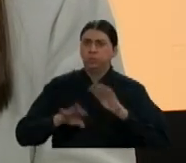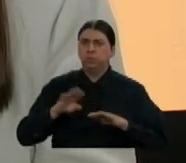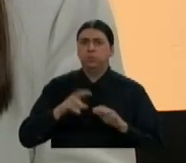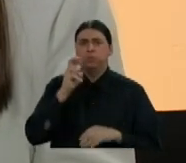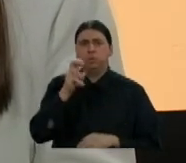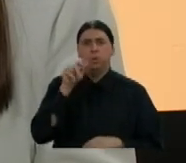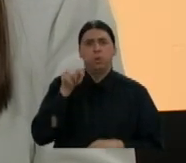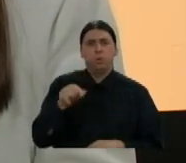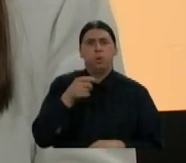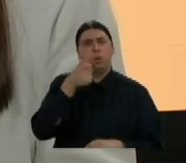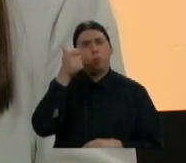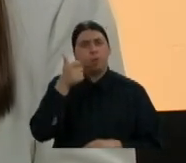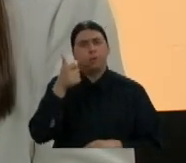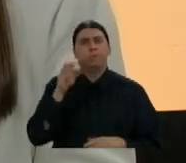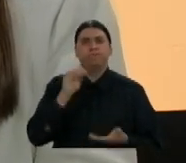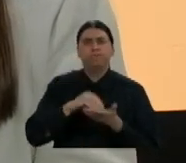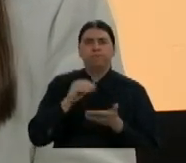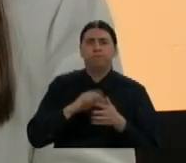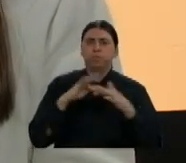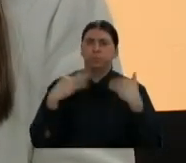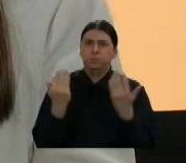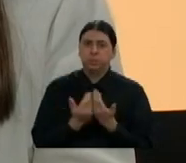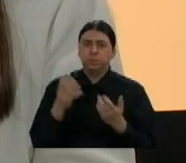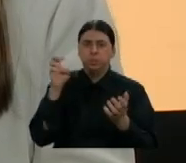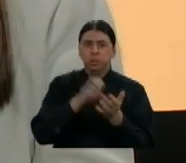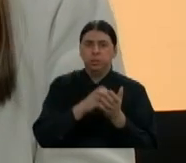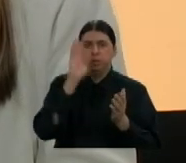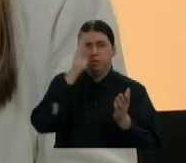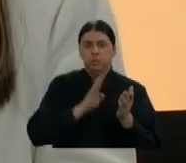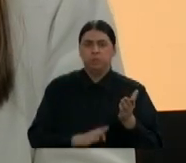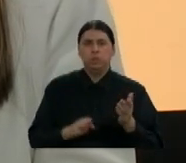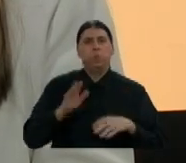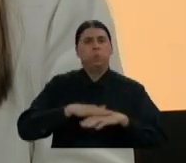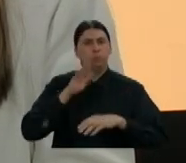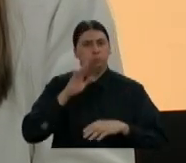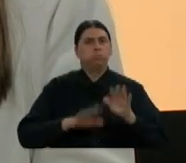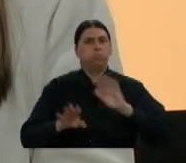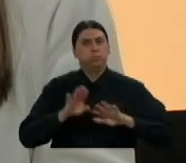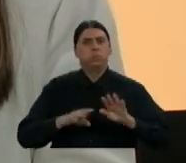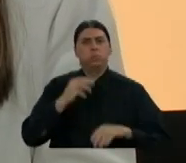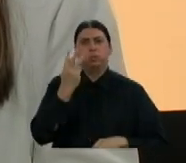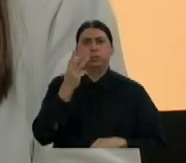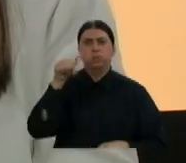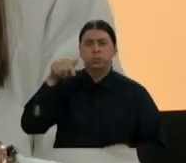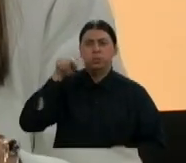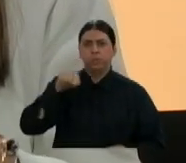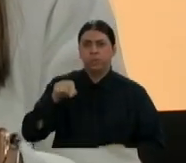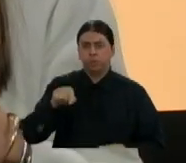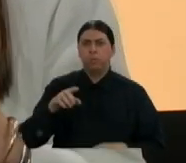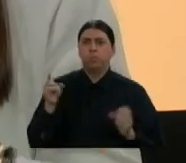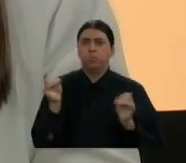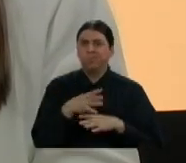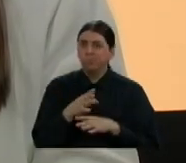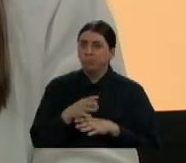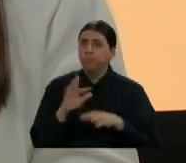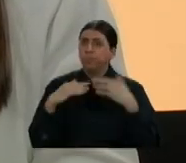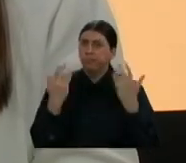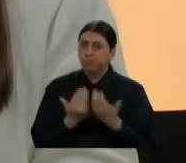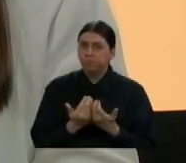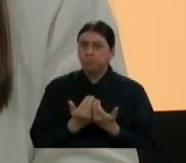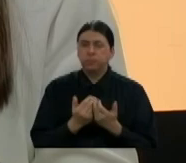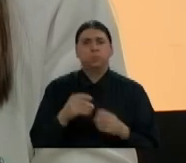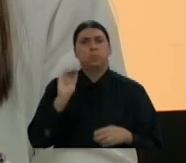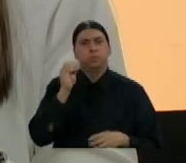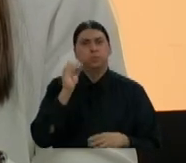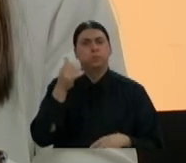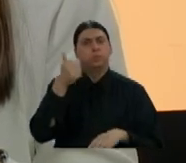mil quase 5 mil crianças e adolescentes o cadastro nacional com mais de 37 mil habilitados então eu estou aplicado em porto alegre para